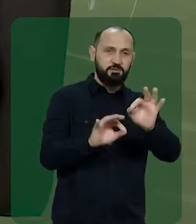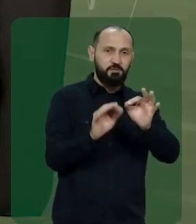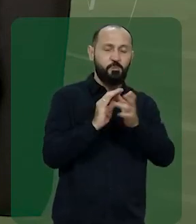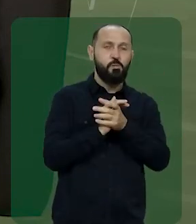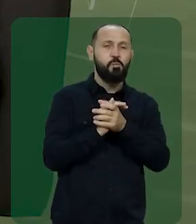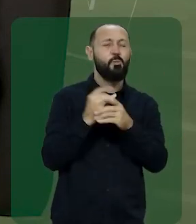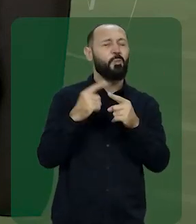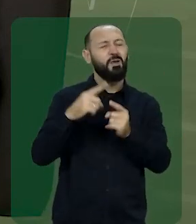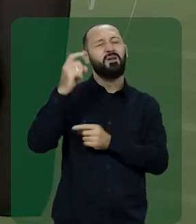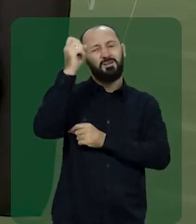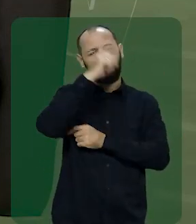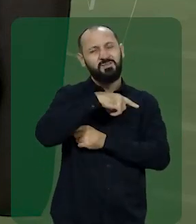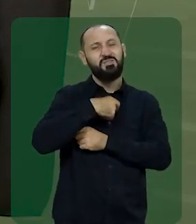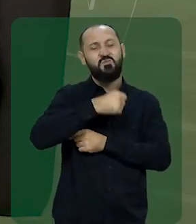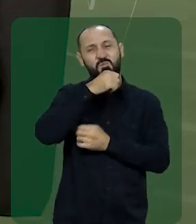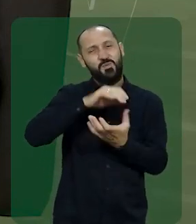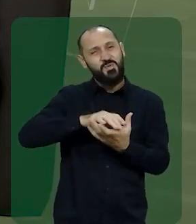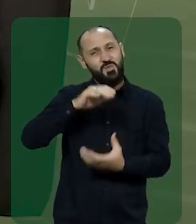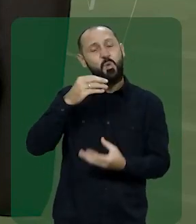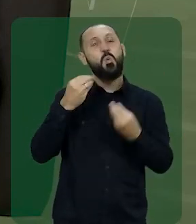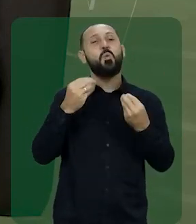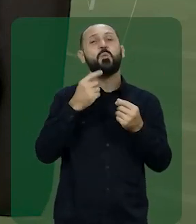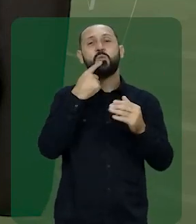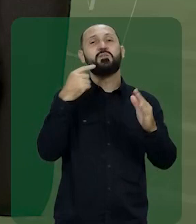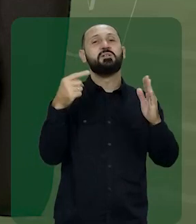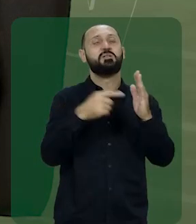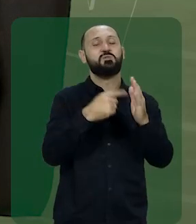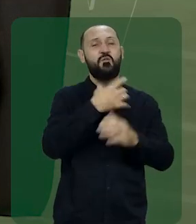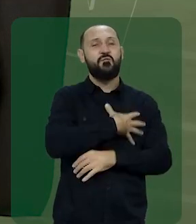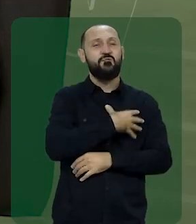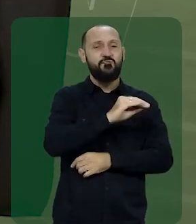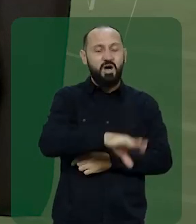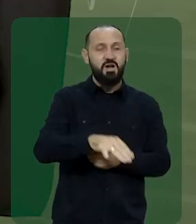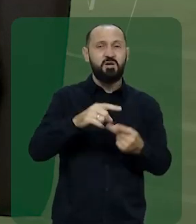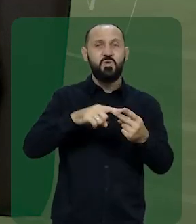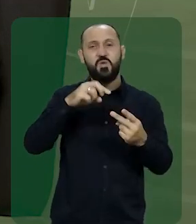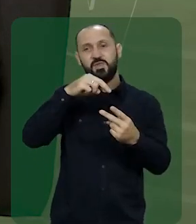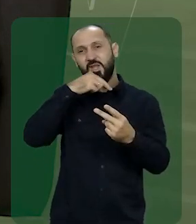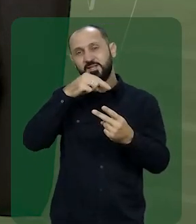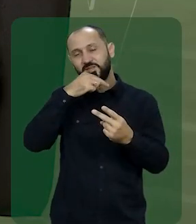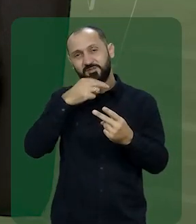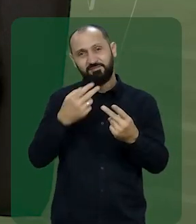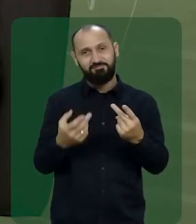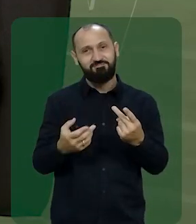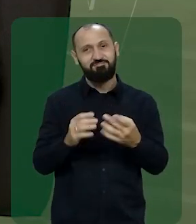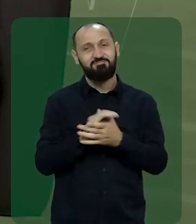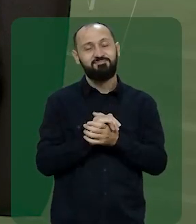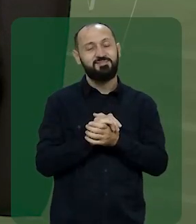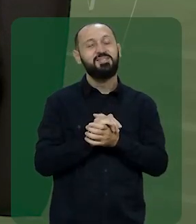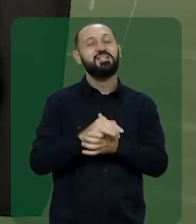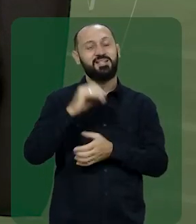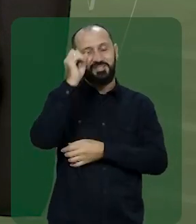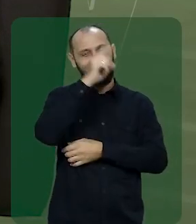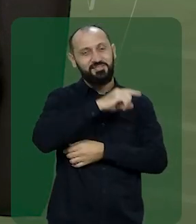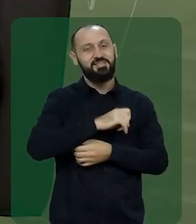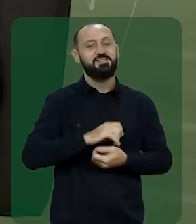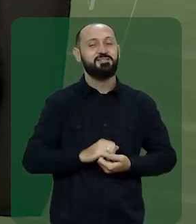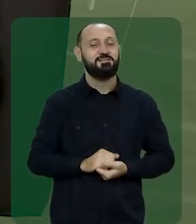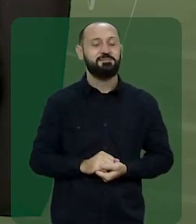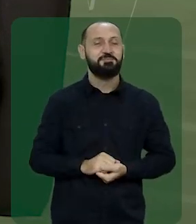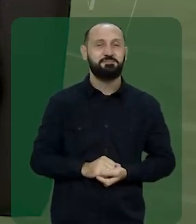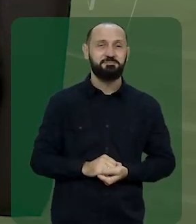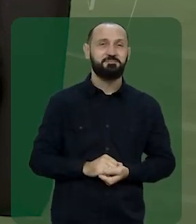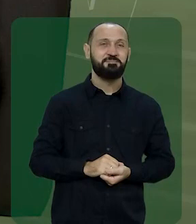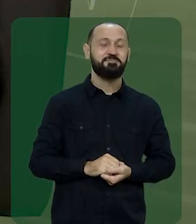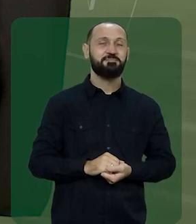um trabalho com vários setores. Eu acredito que esse é o caminho da construção, porque é muito difícil